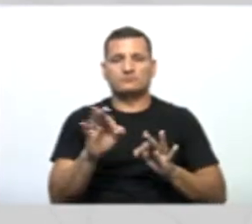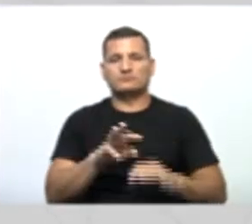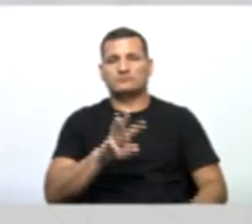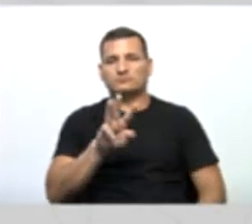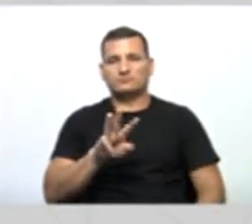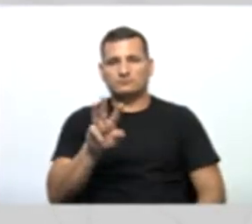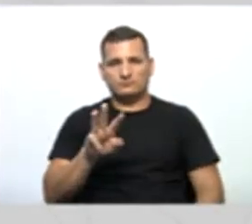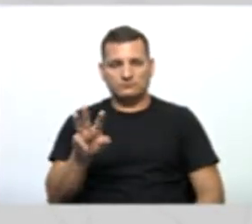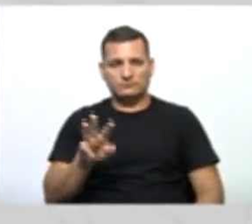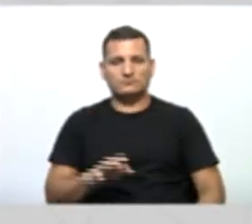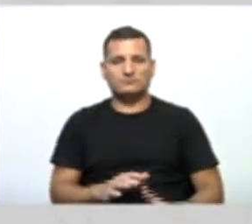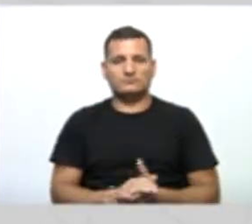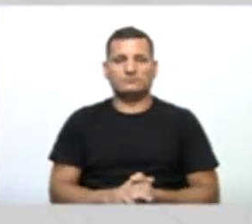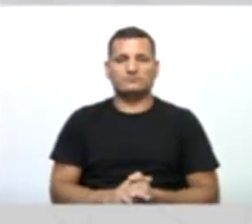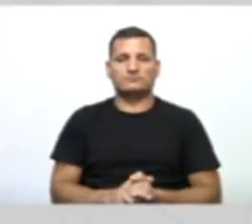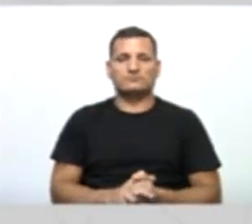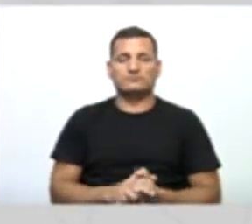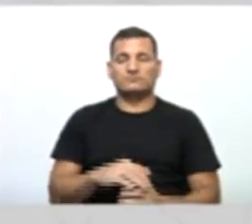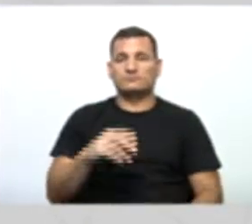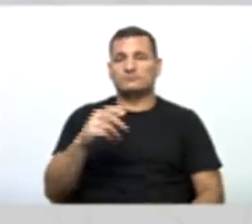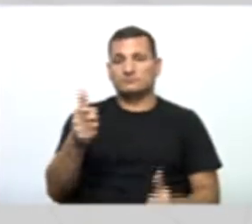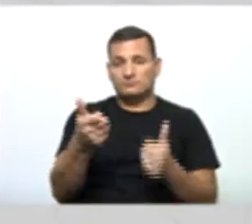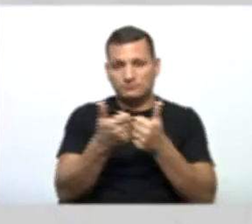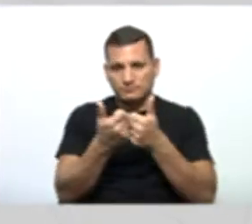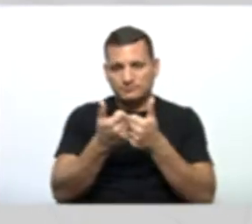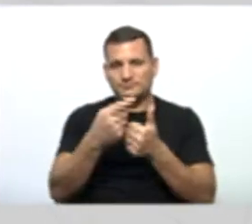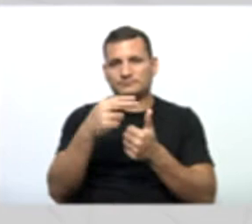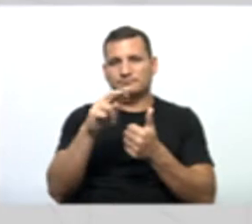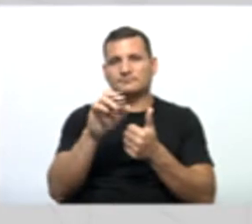página. Primeiro é a proximidade,